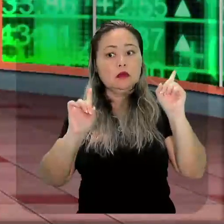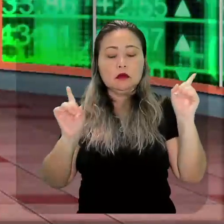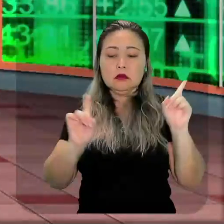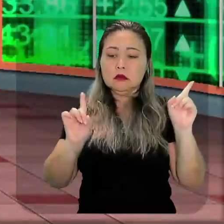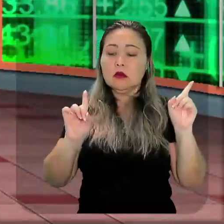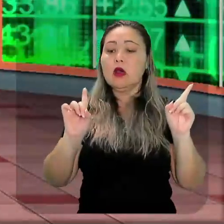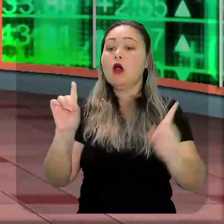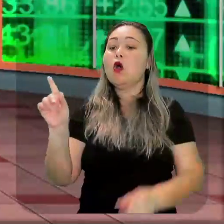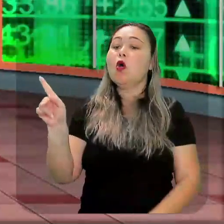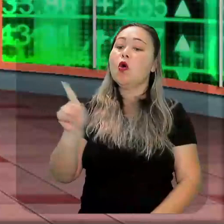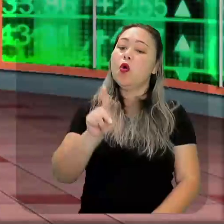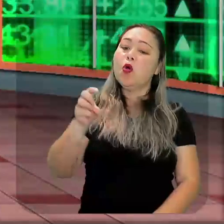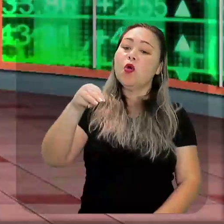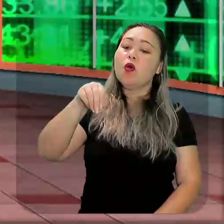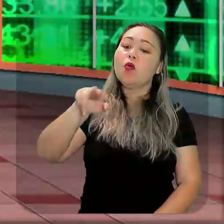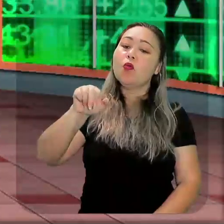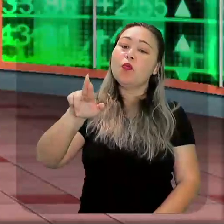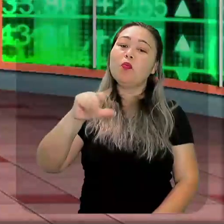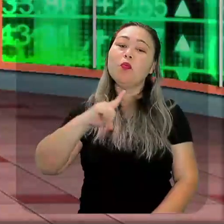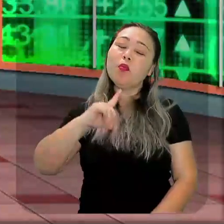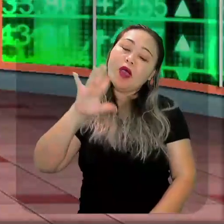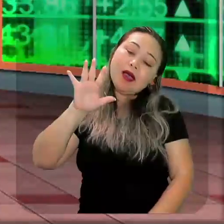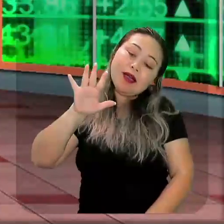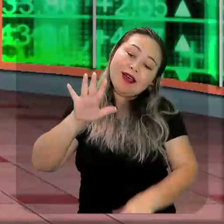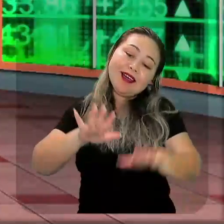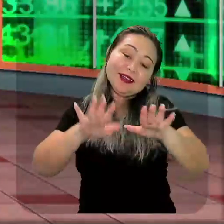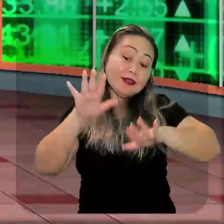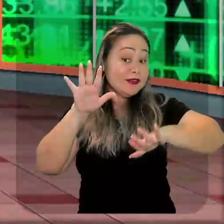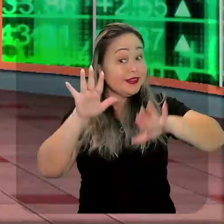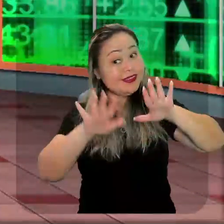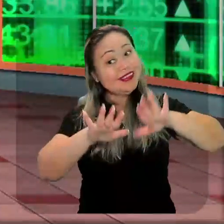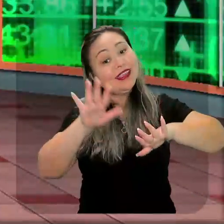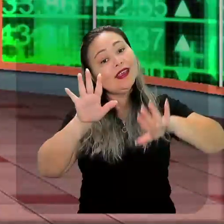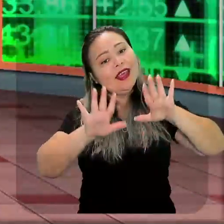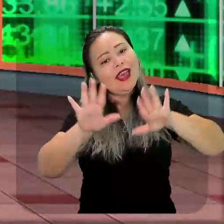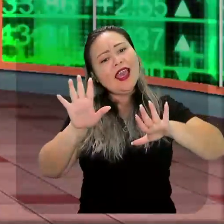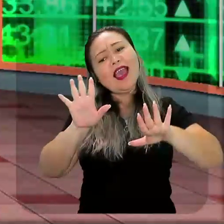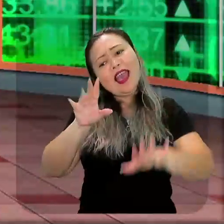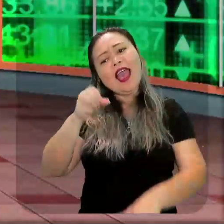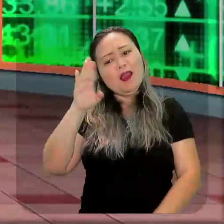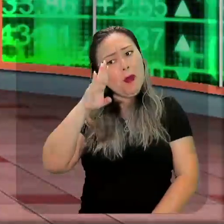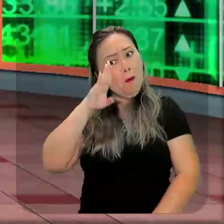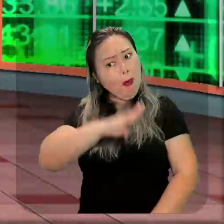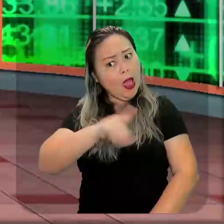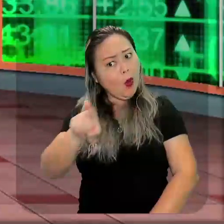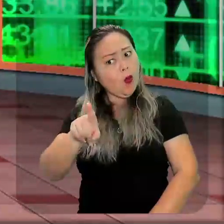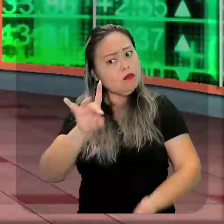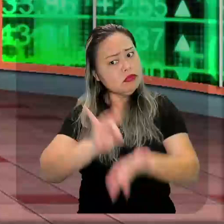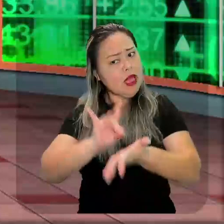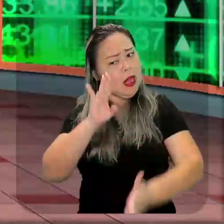professor mal, às vezes, ele dá uma... Às vezes ele é mal mesmo.